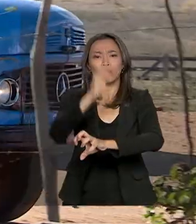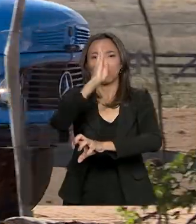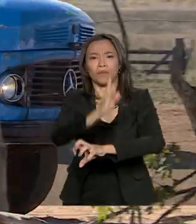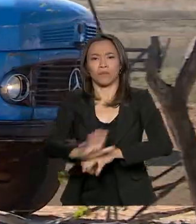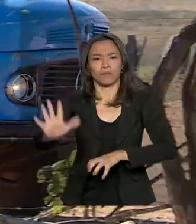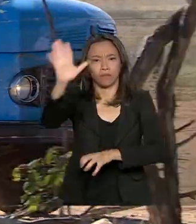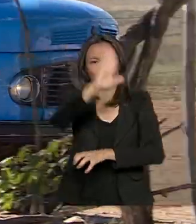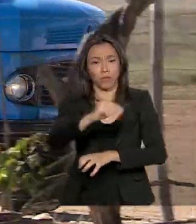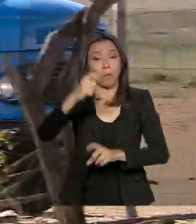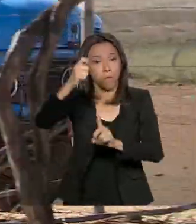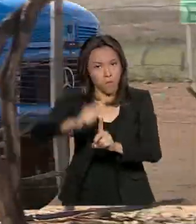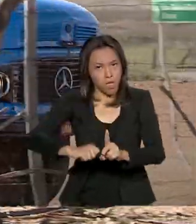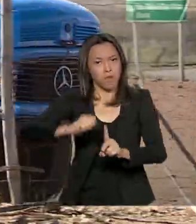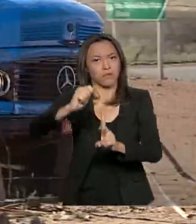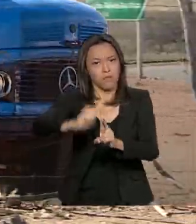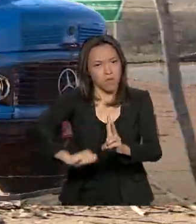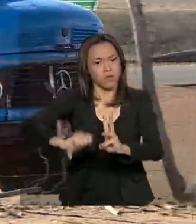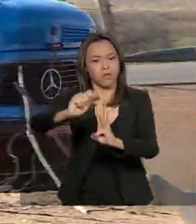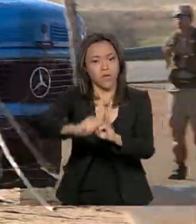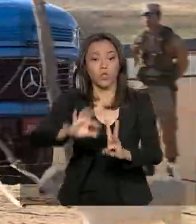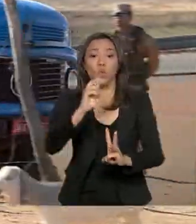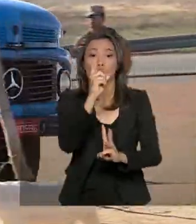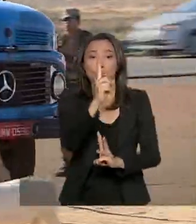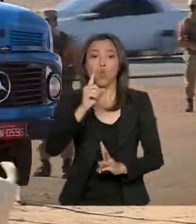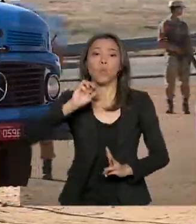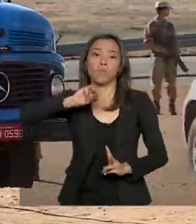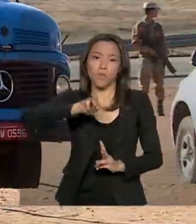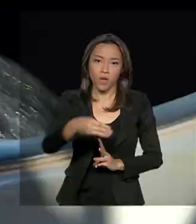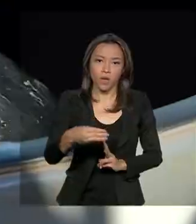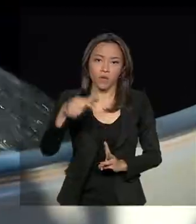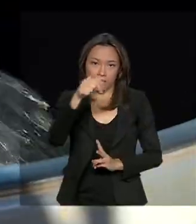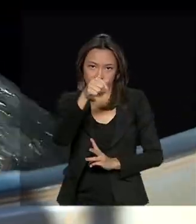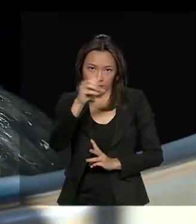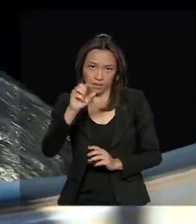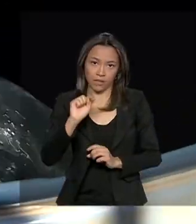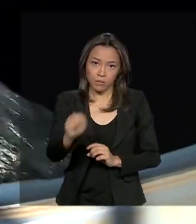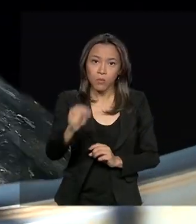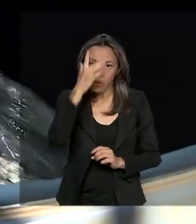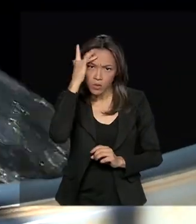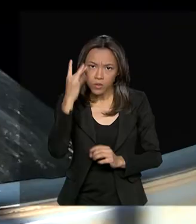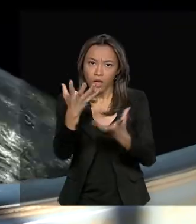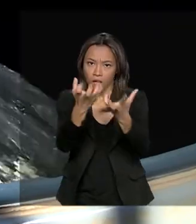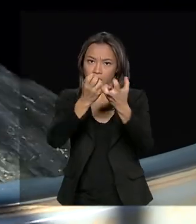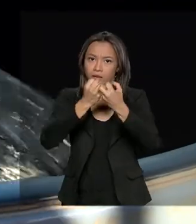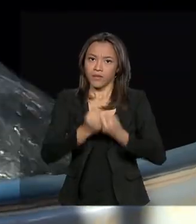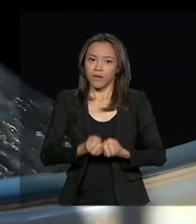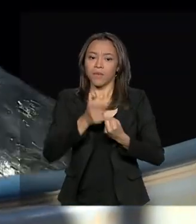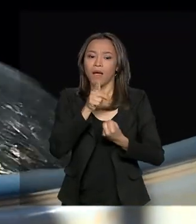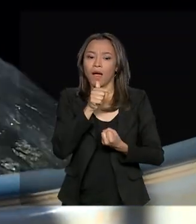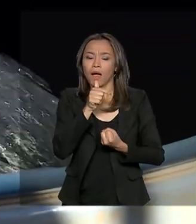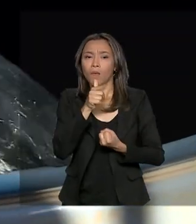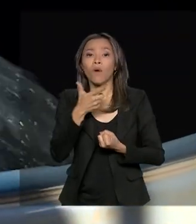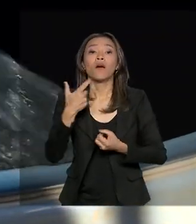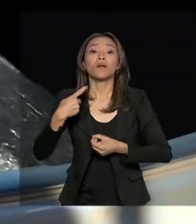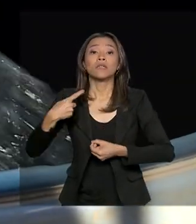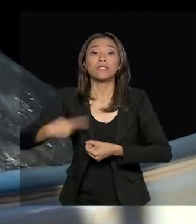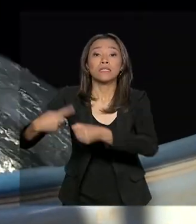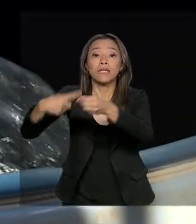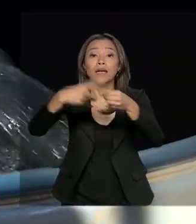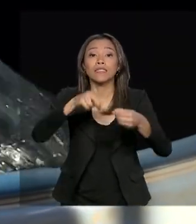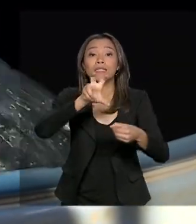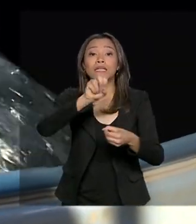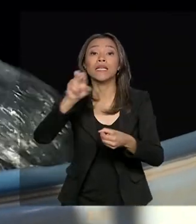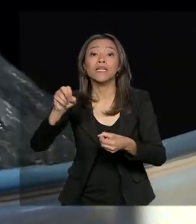Todo mês, cerca de 1 milhão e 700 mil pessoas são atendidas em aproximadamente 500 municípios do